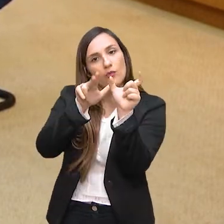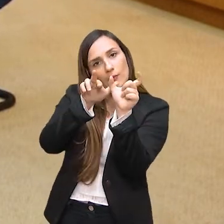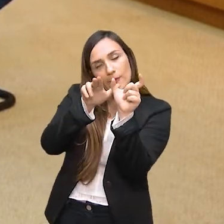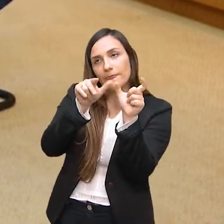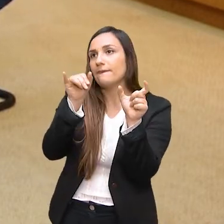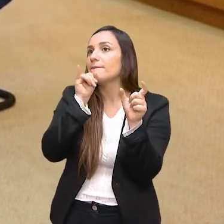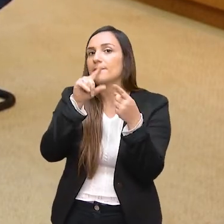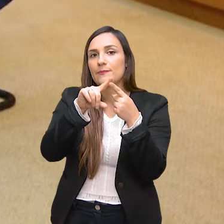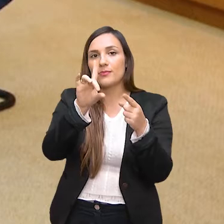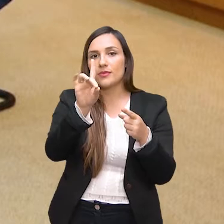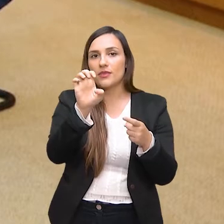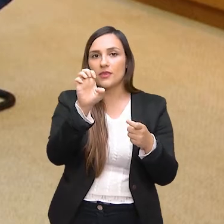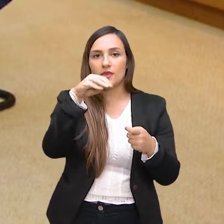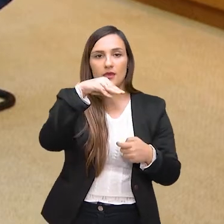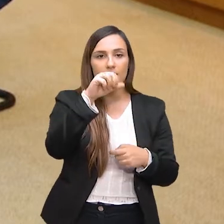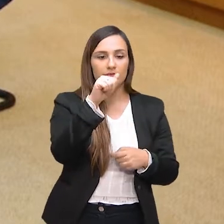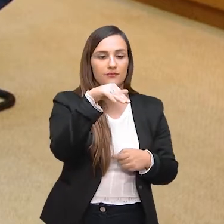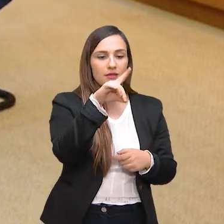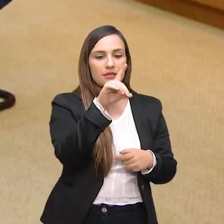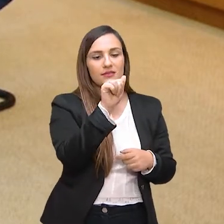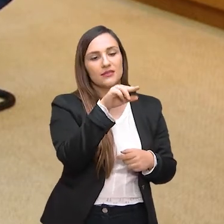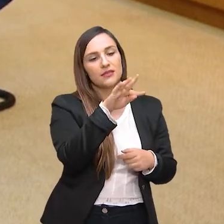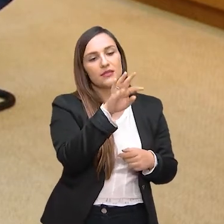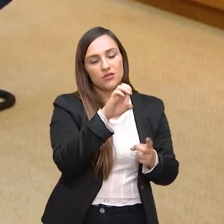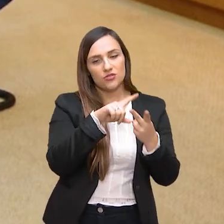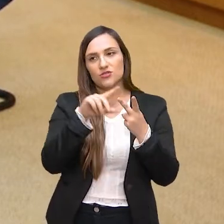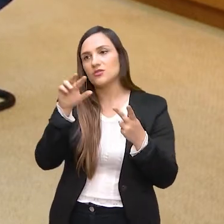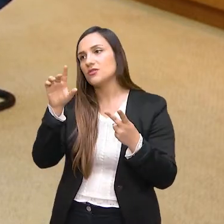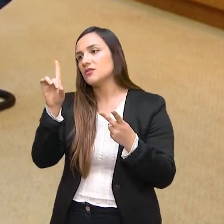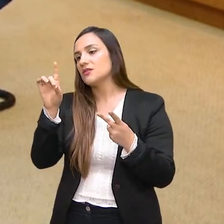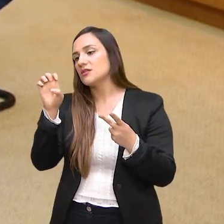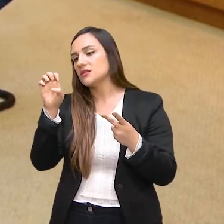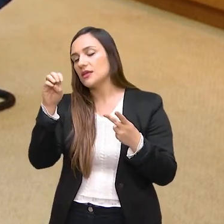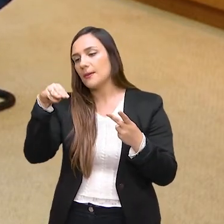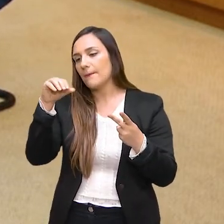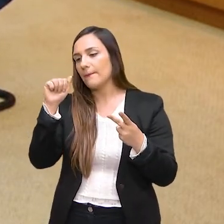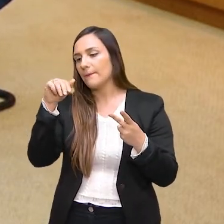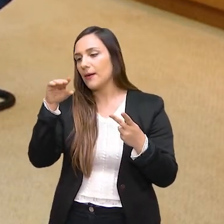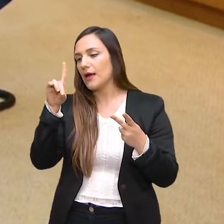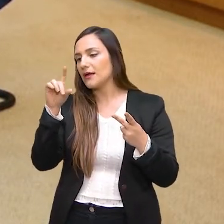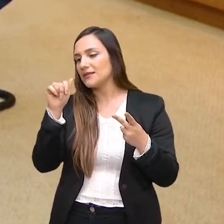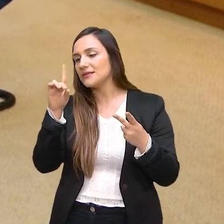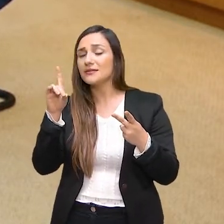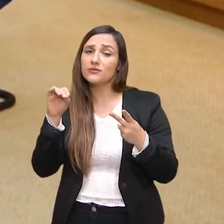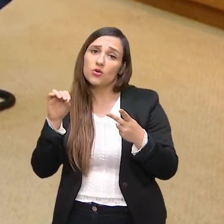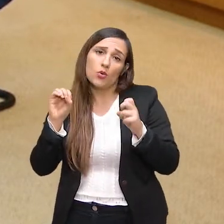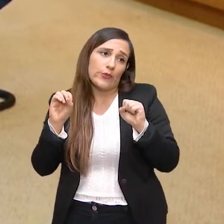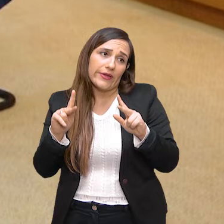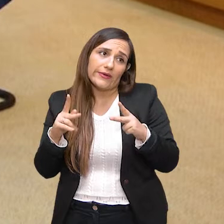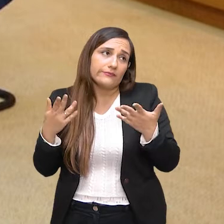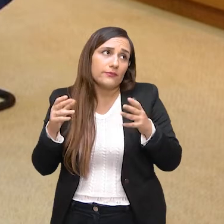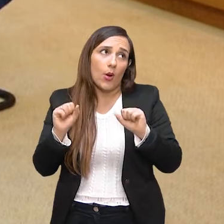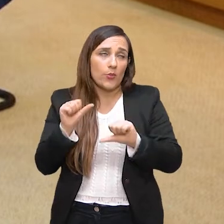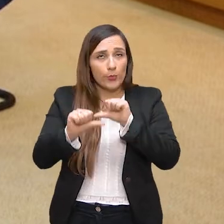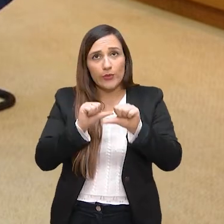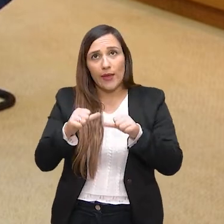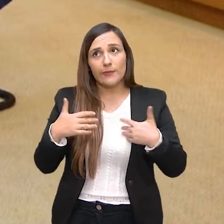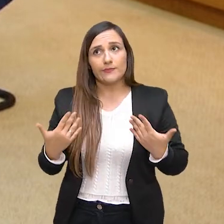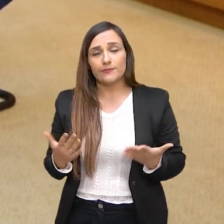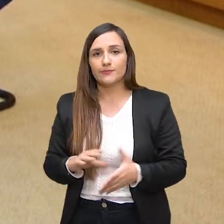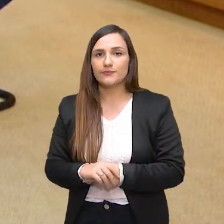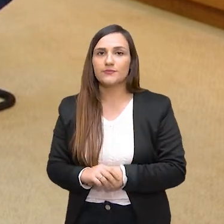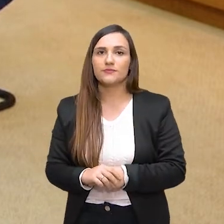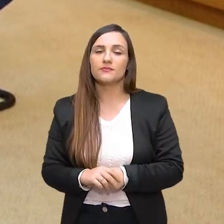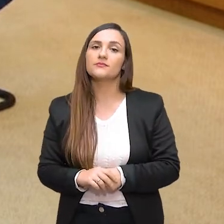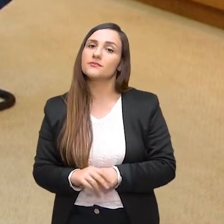né? Demandado, mas requerente e requerido. Só que virou moda. Então, hoje, até se você olhar aqui nas autuações